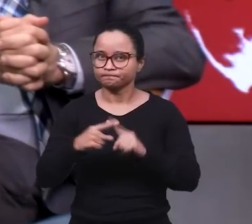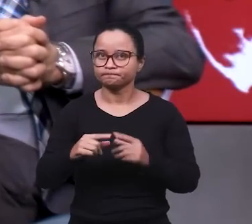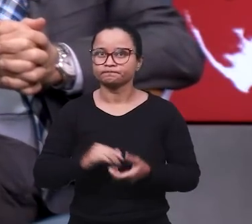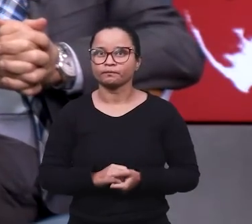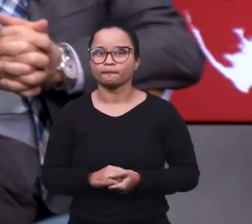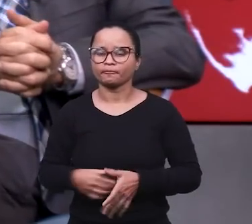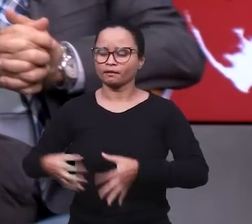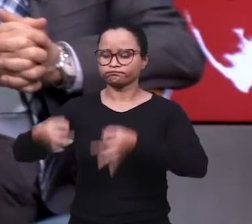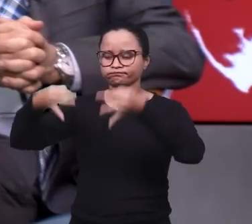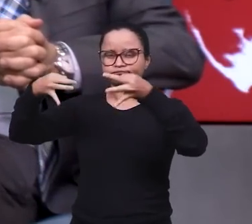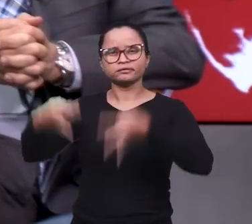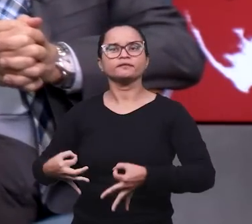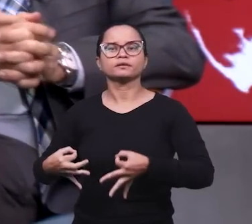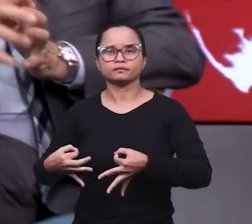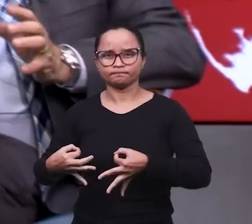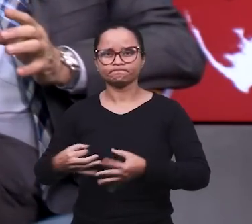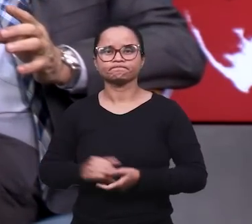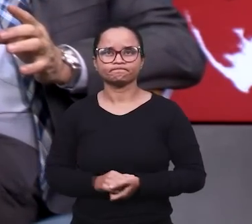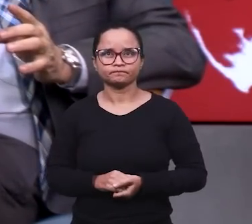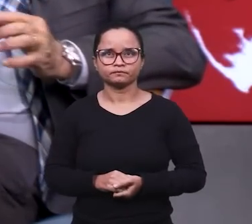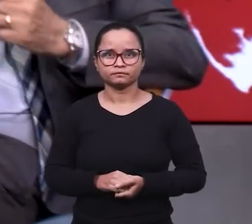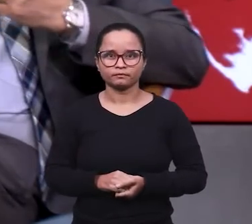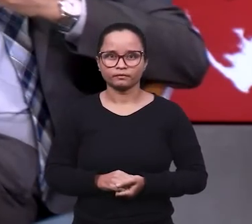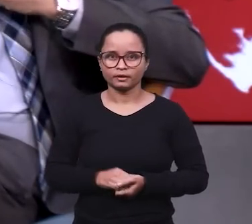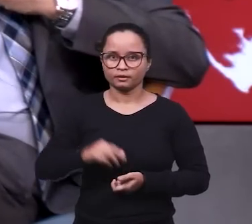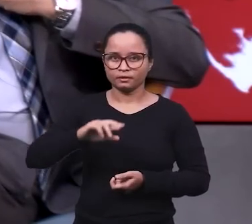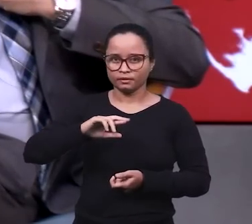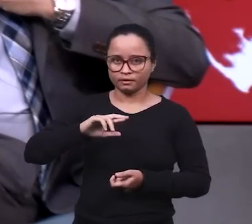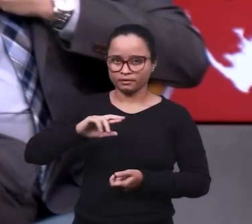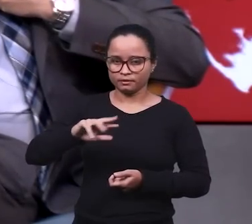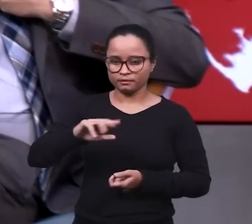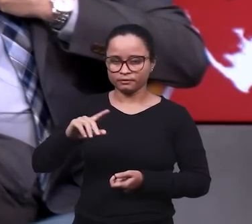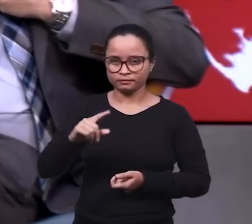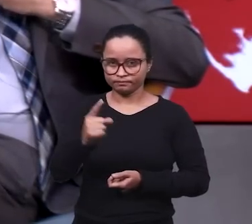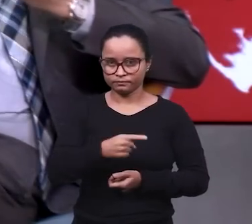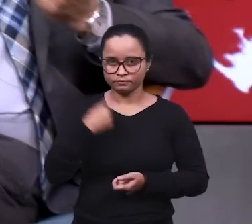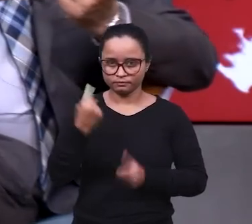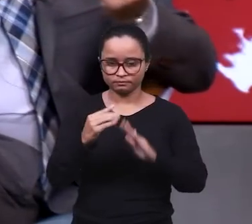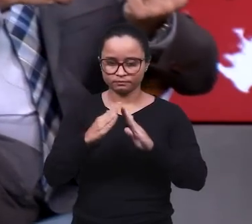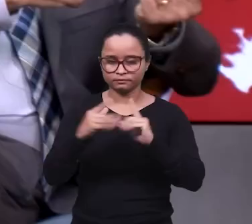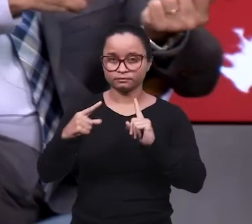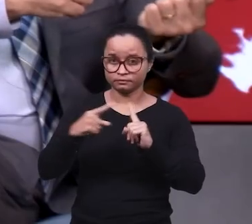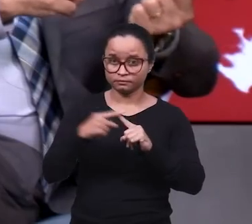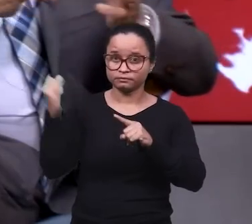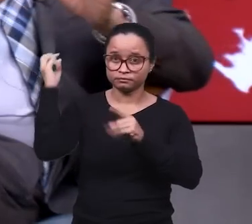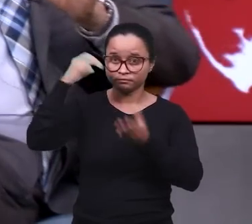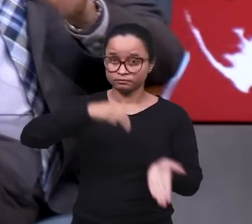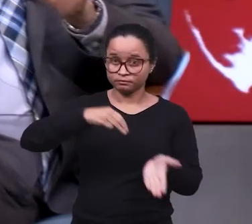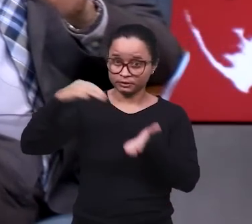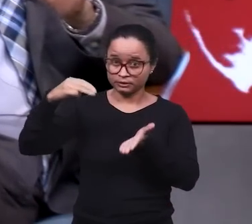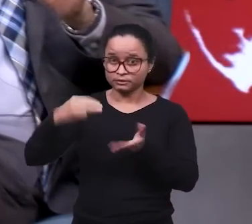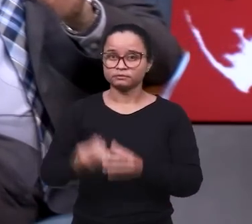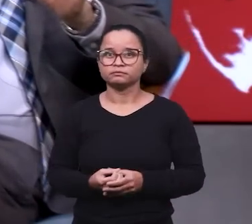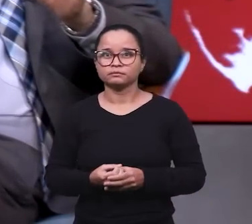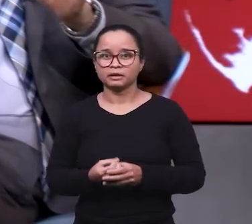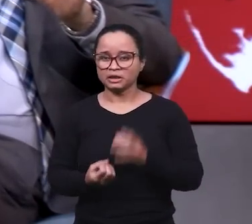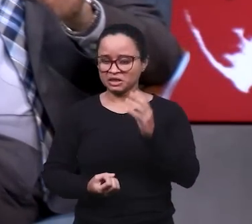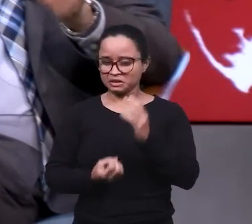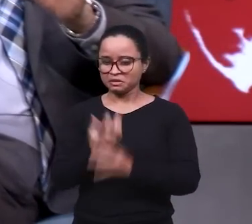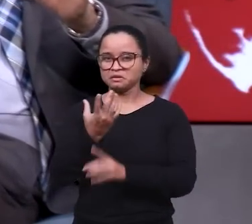ela é perfeita. Não fomos nós, da Igreja Cristã Maranata, que criamos a